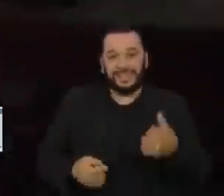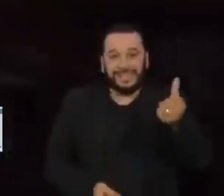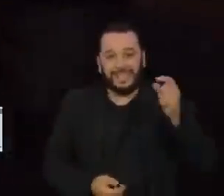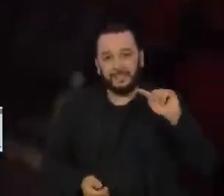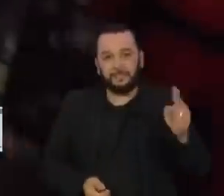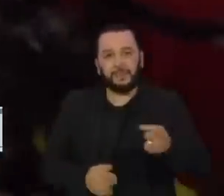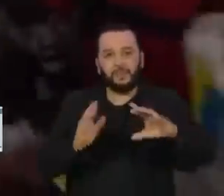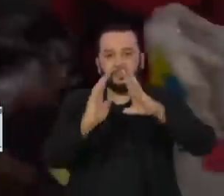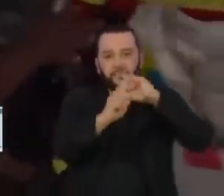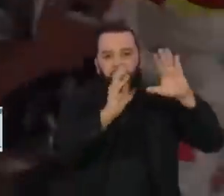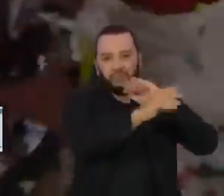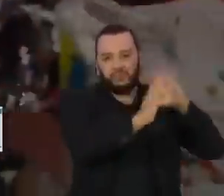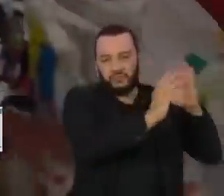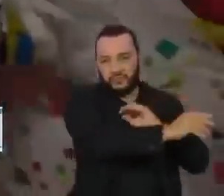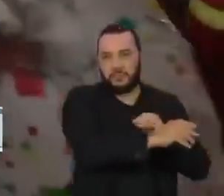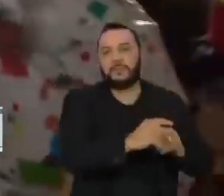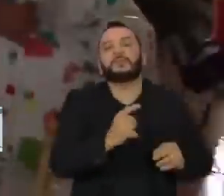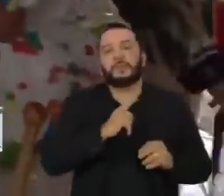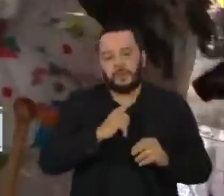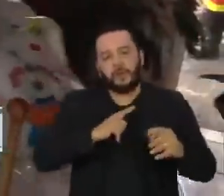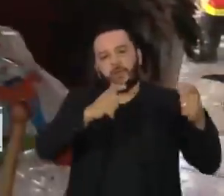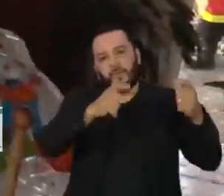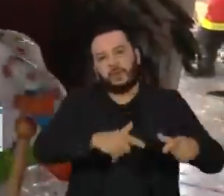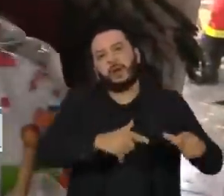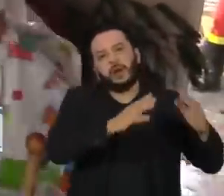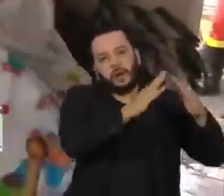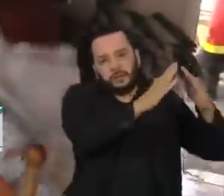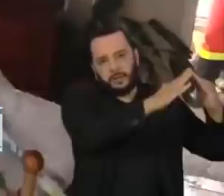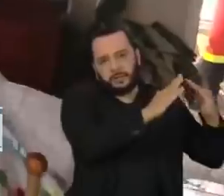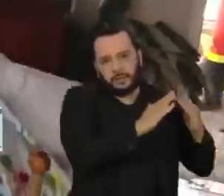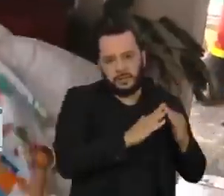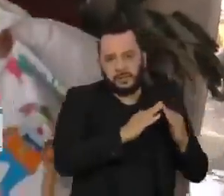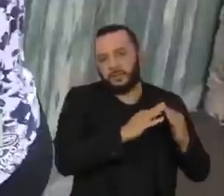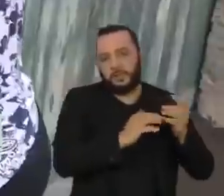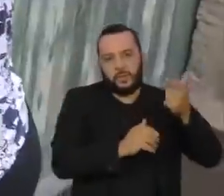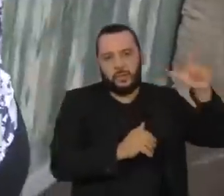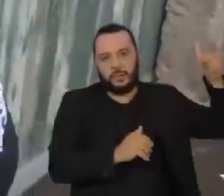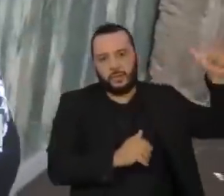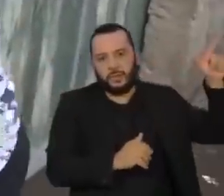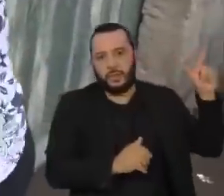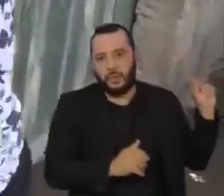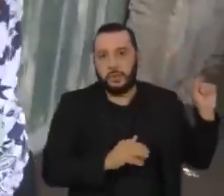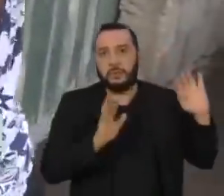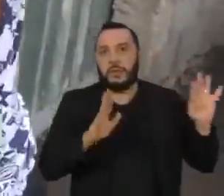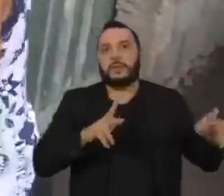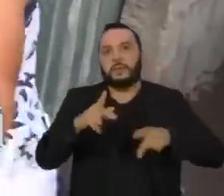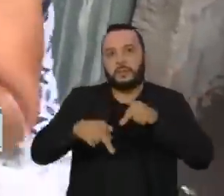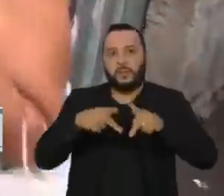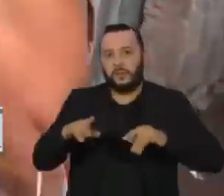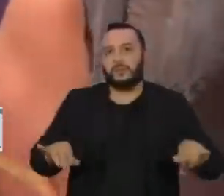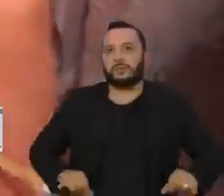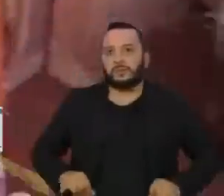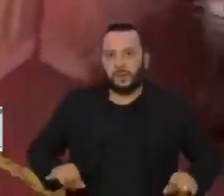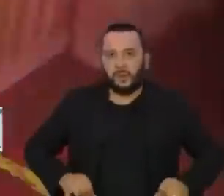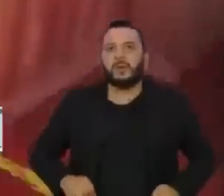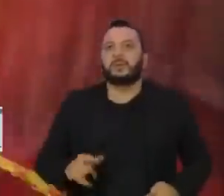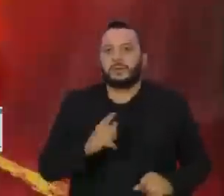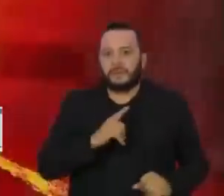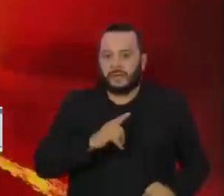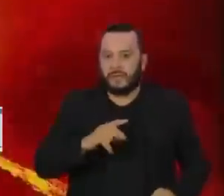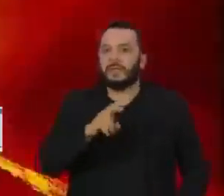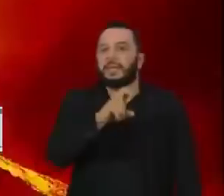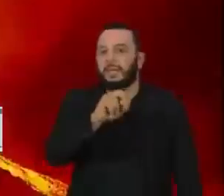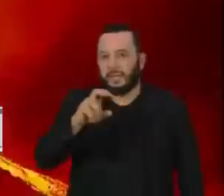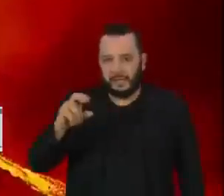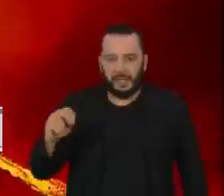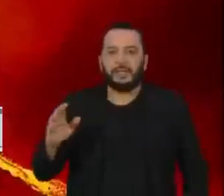retiradas das áreas de risco e estão alojadas em abrigos mas a população toda sofre com os efeitos cerca de